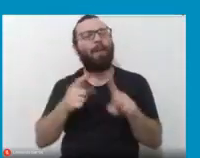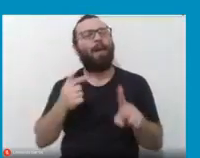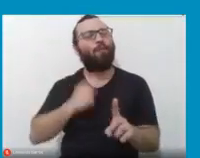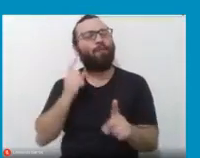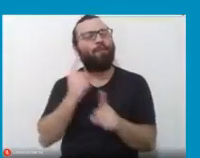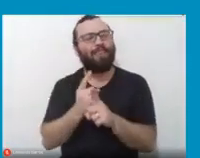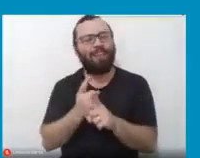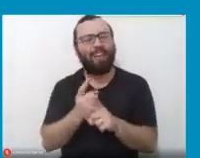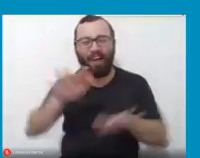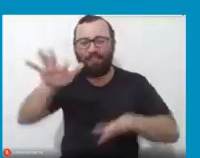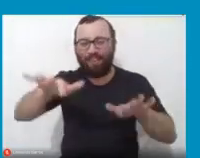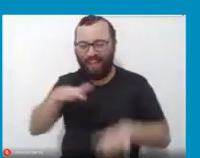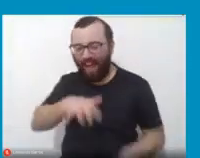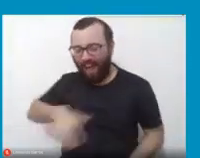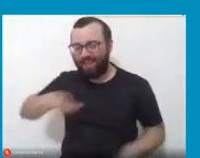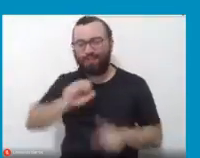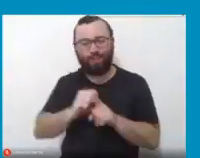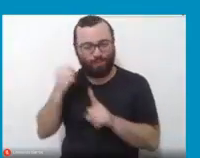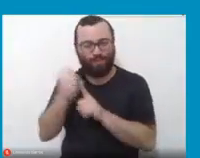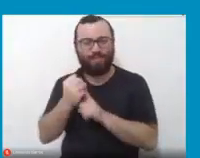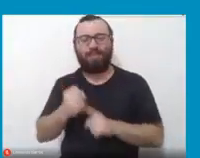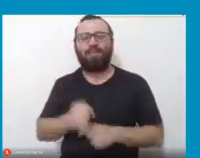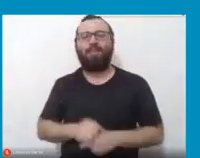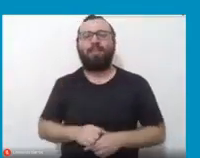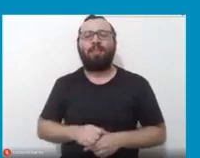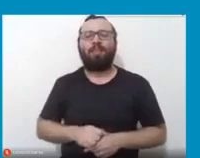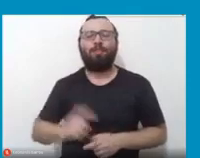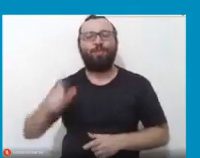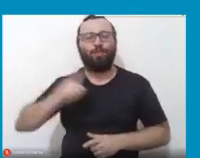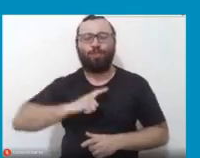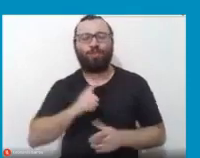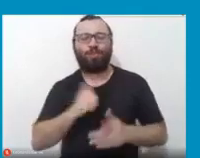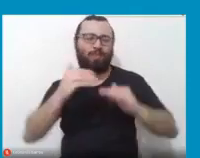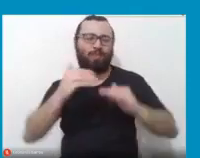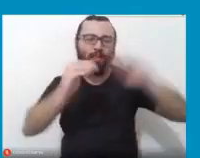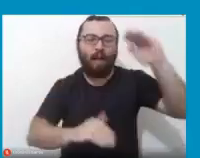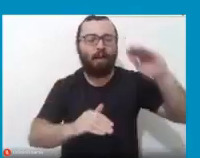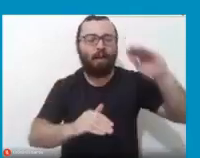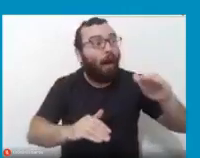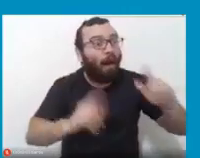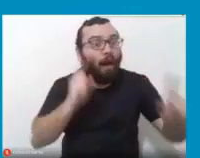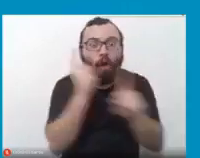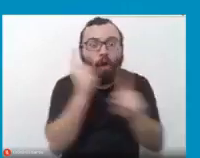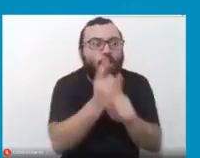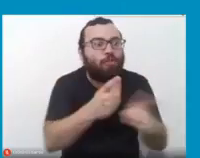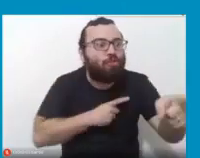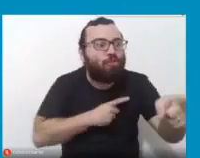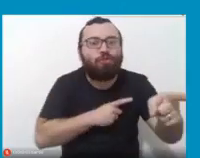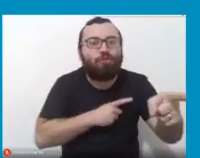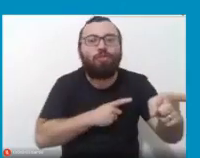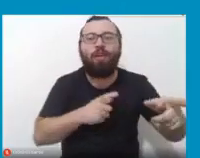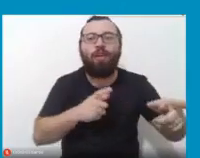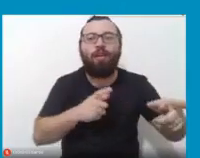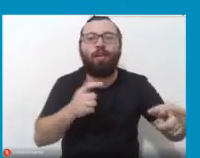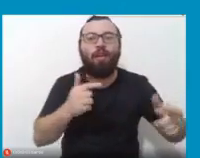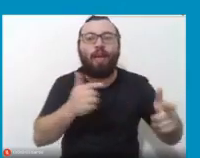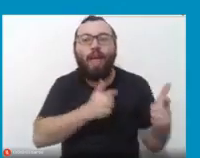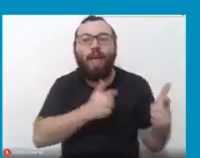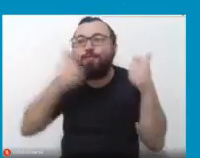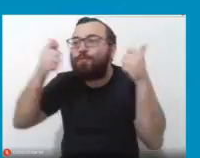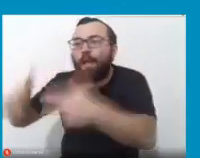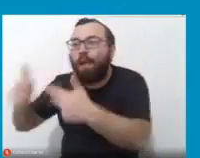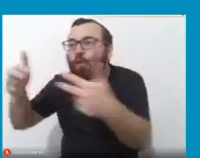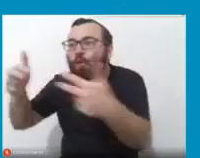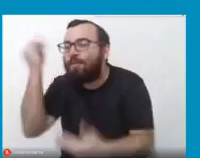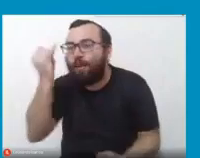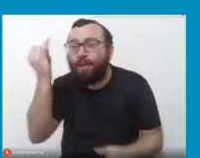vezes na sociologia, quando encontra que tem alguma desigualdade, alguma coisa, a gente fala, poxa, encontrei que tem aqui uma coisa aqui, eu estou explicando uma coisa importante,